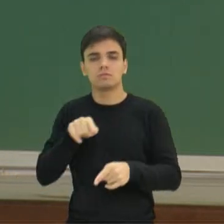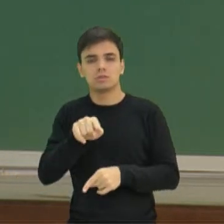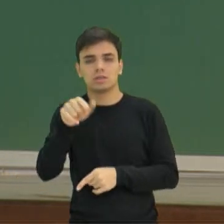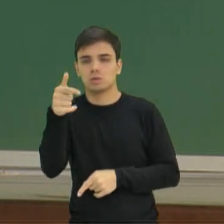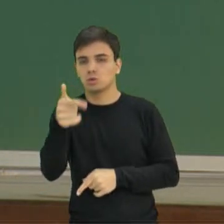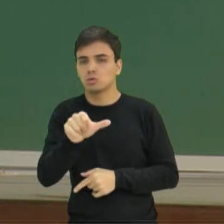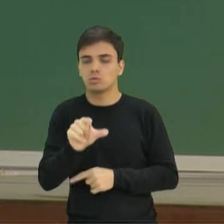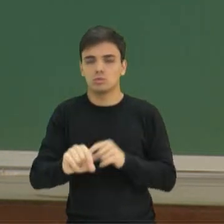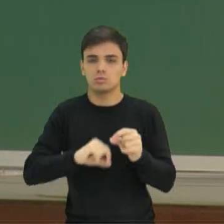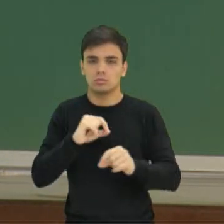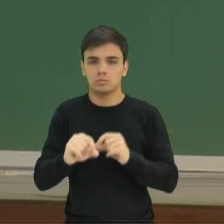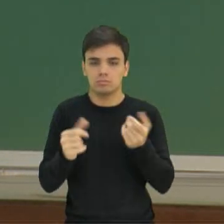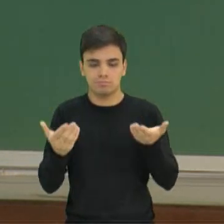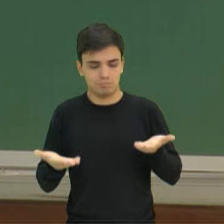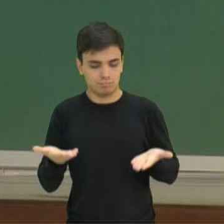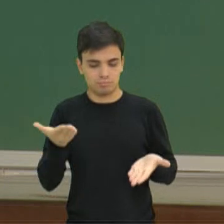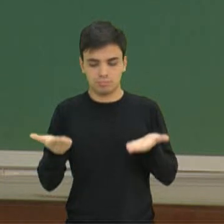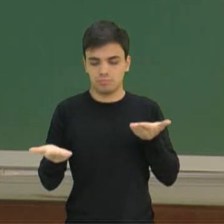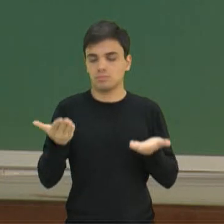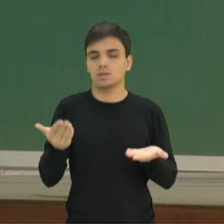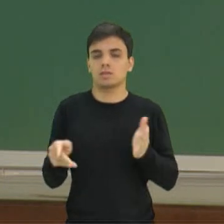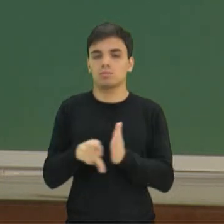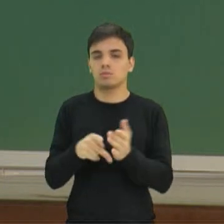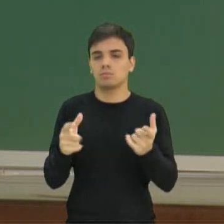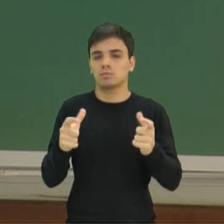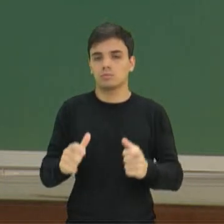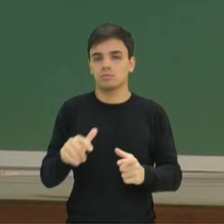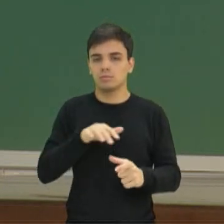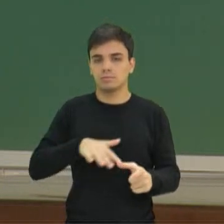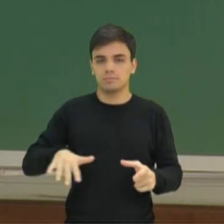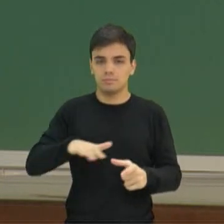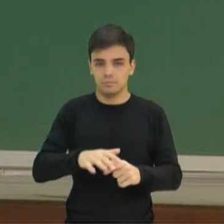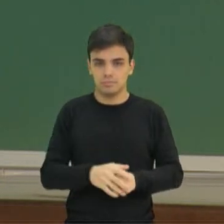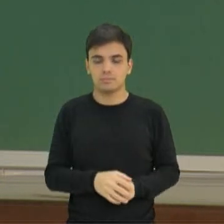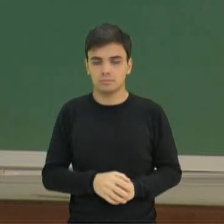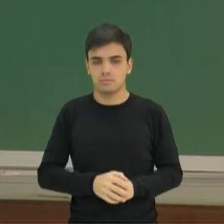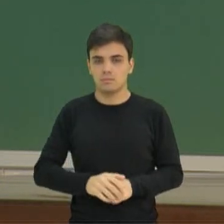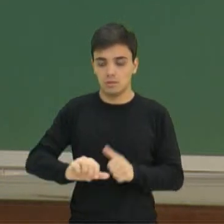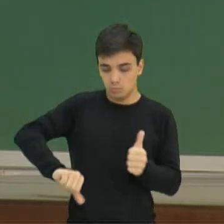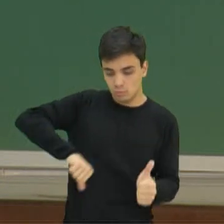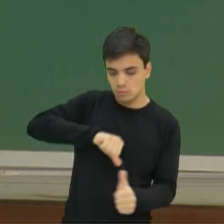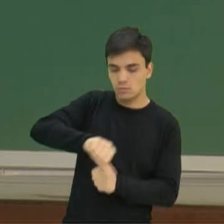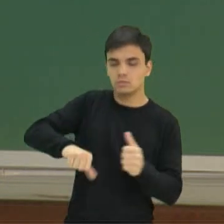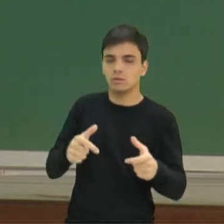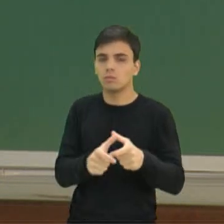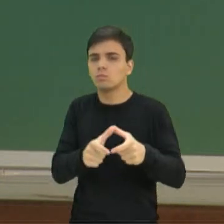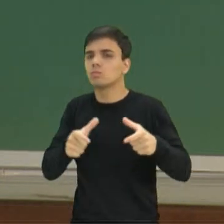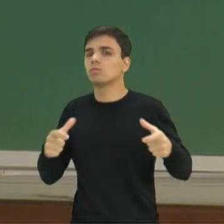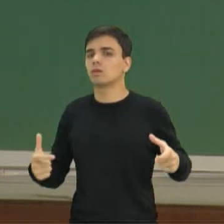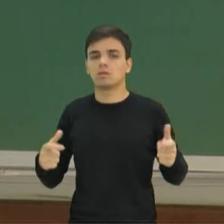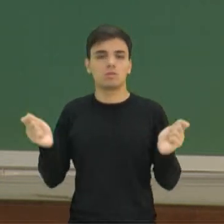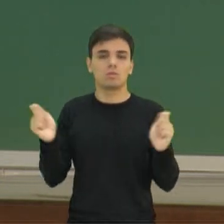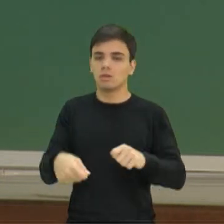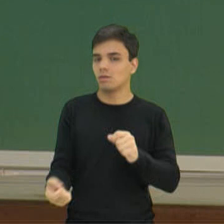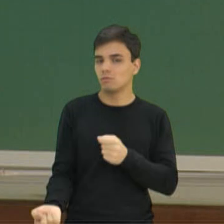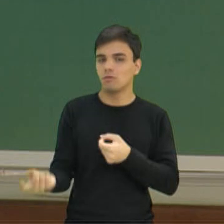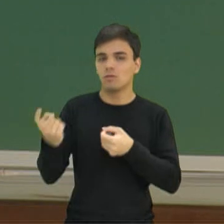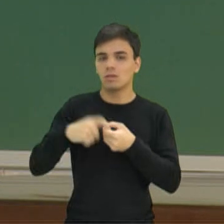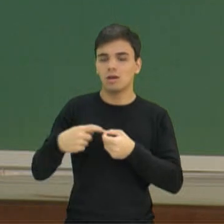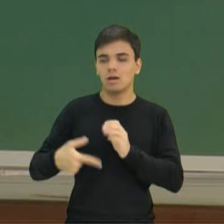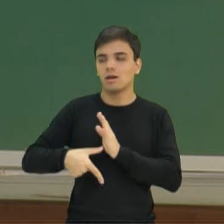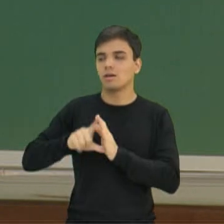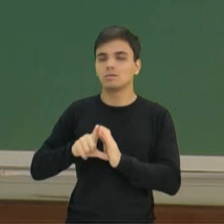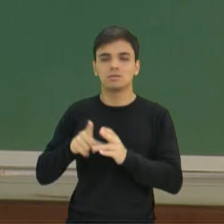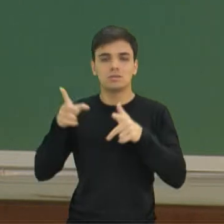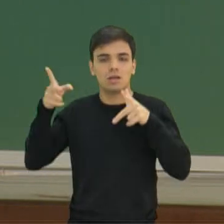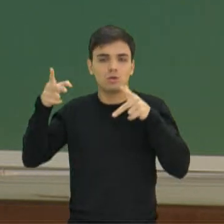mais aquele equilíbrio naquela área ali. As modificações são enormes, então não tem como voltar a ser como